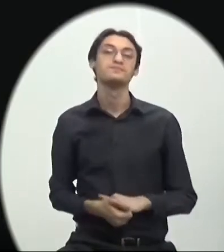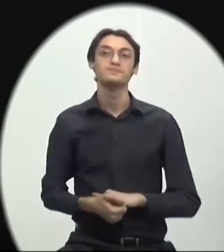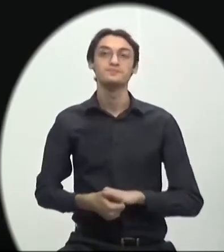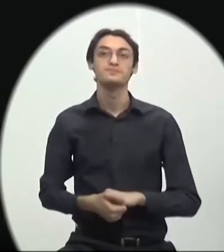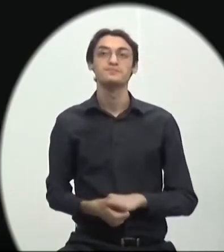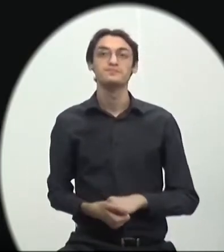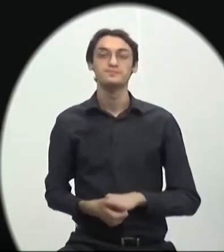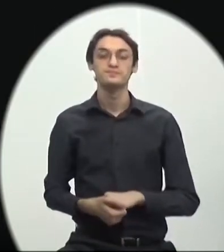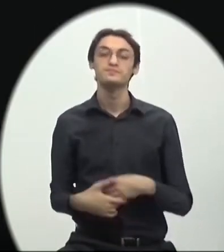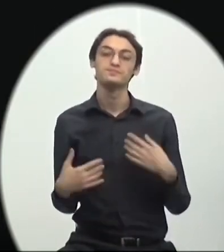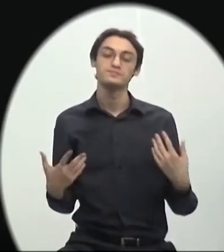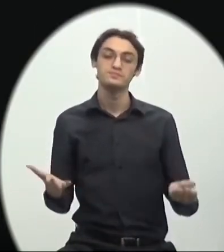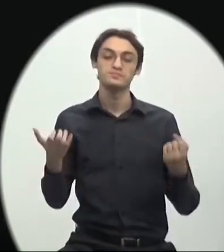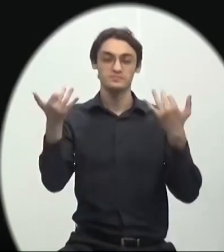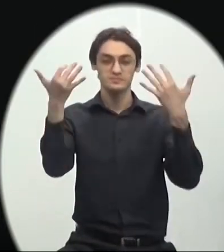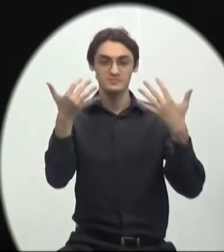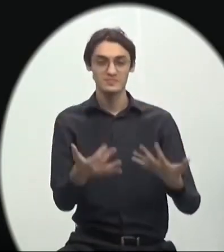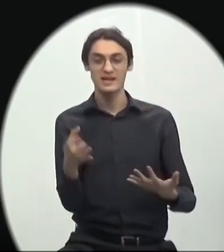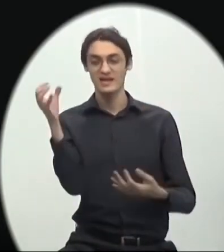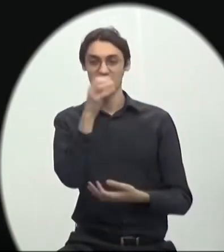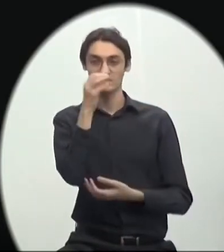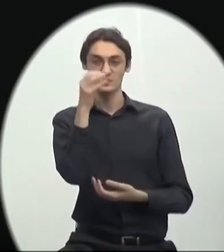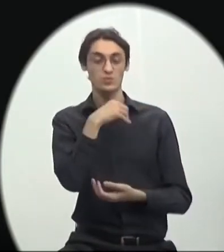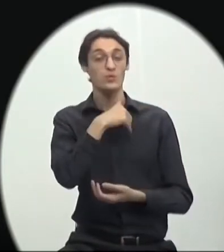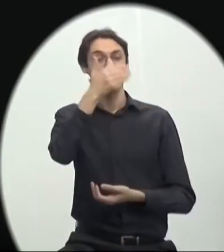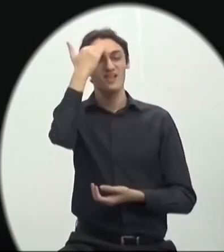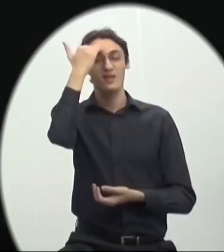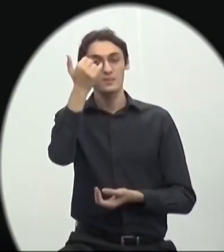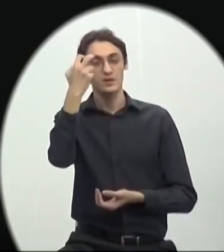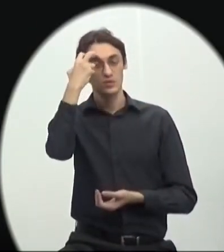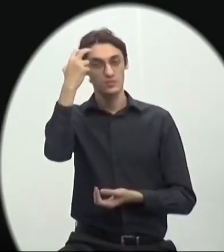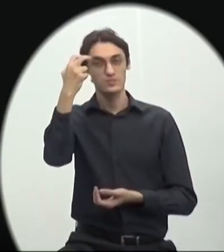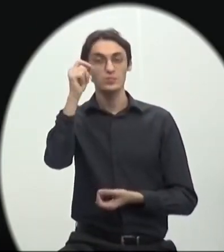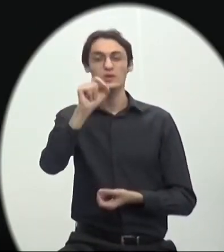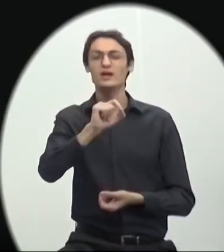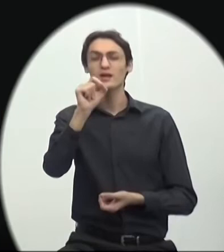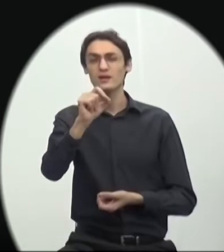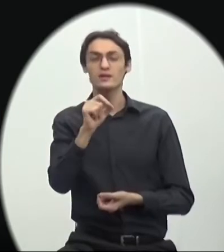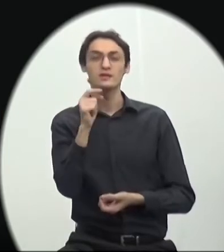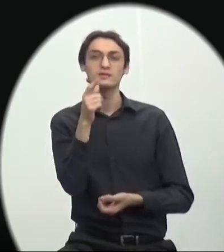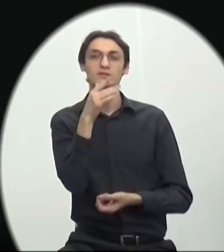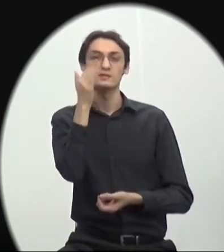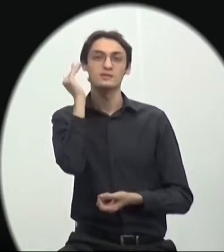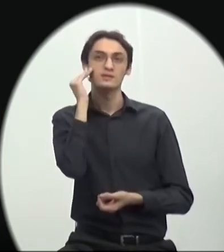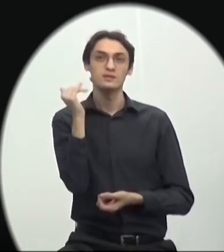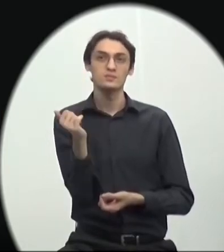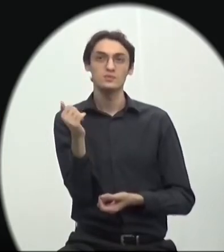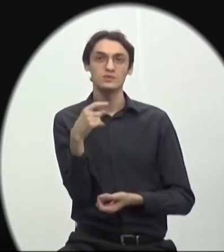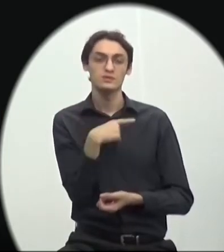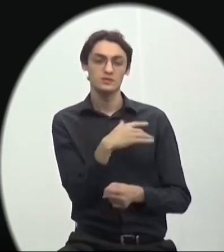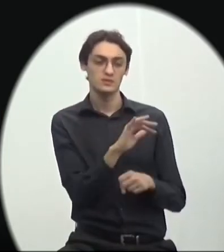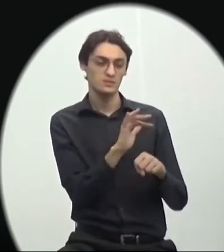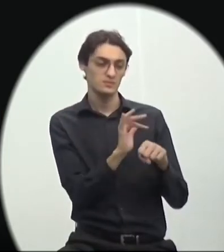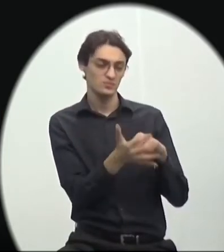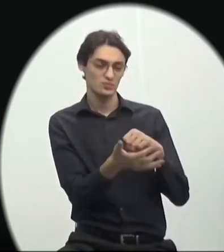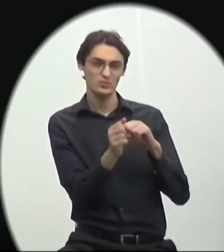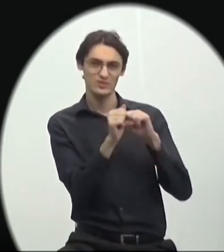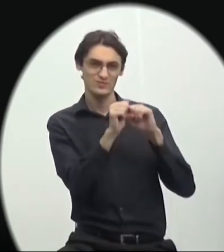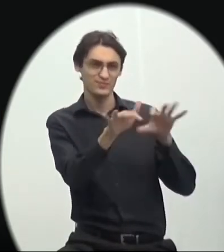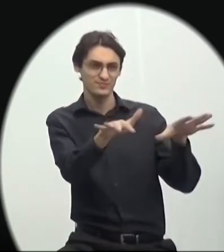realidade, para a gente ter conhecimento, a gente sabe que houve a pandemia, a gente sabe que